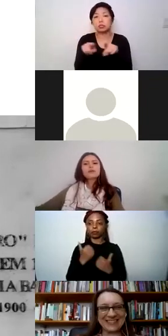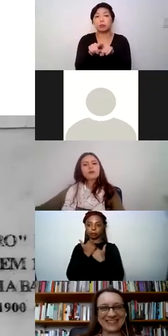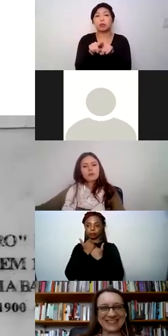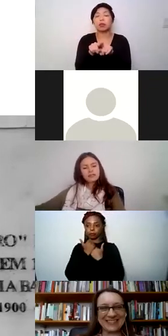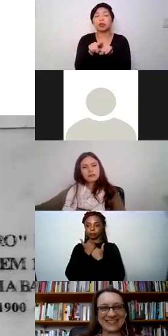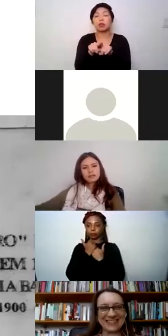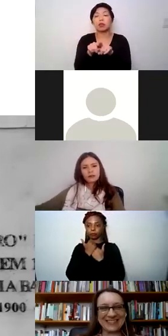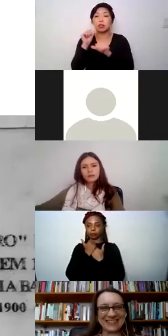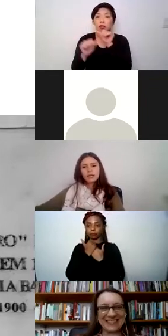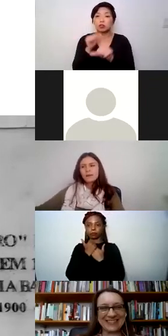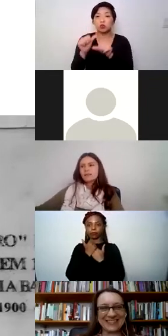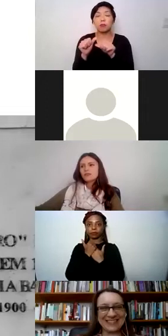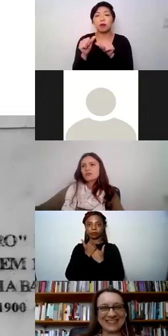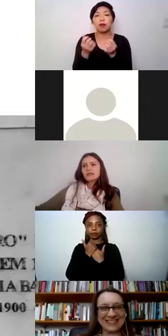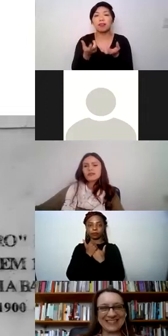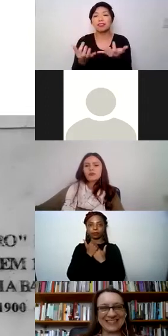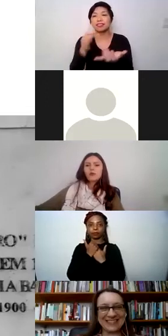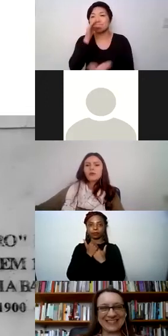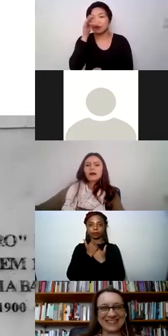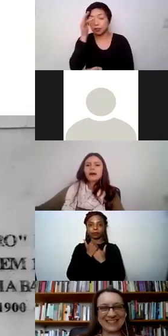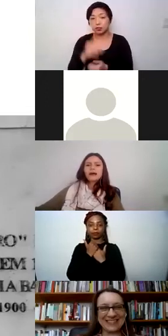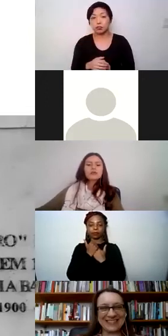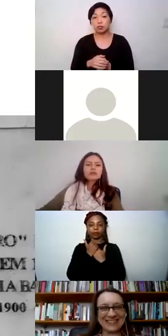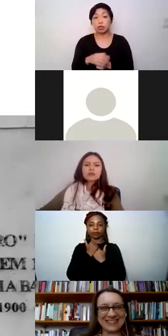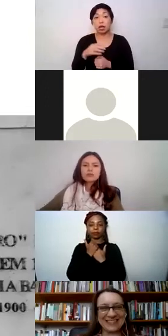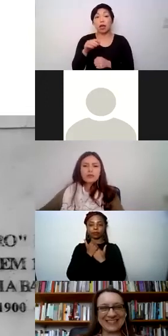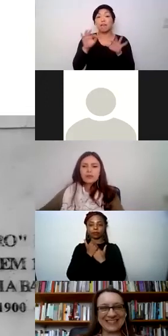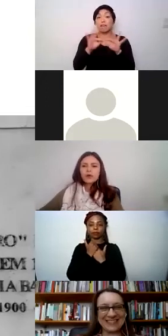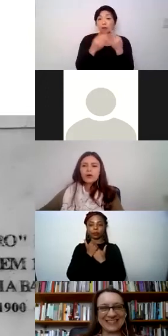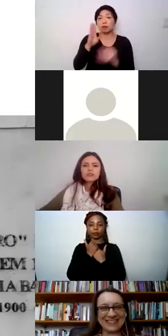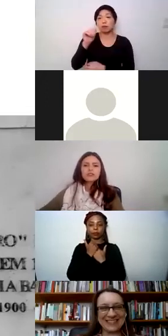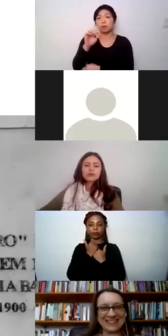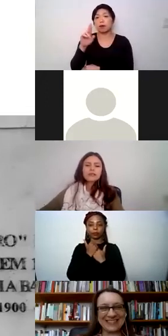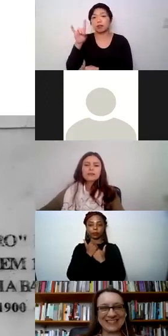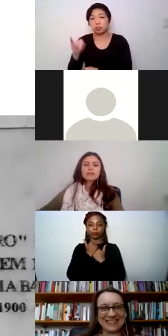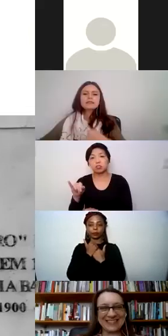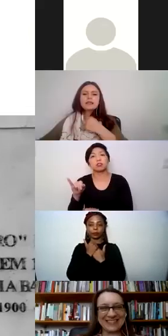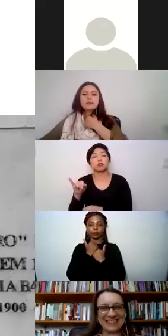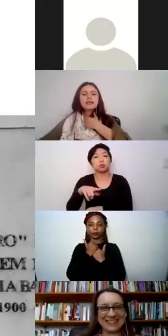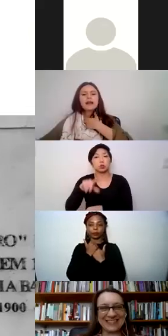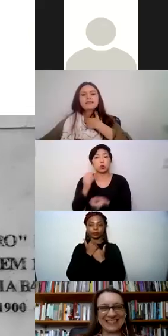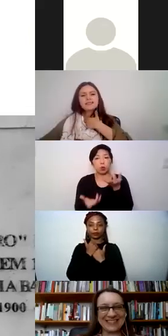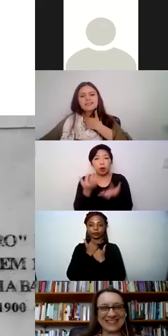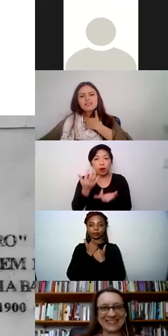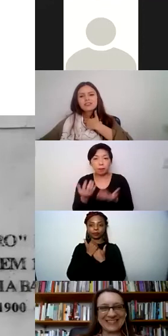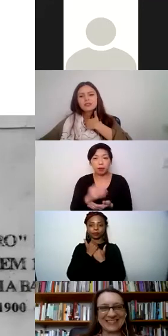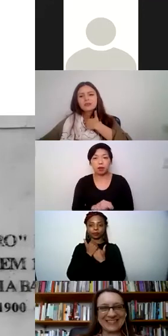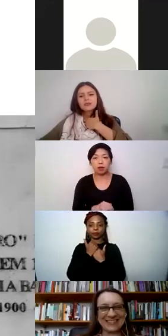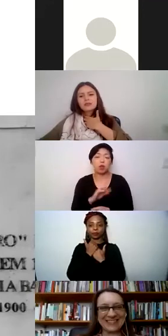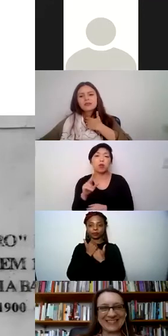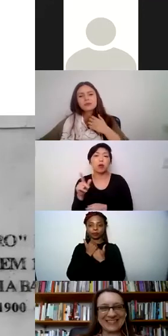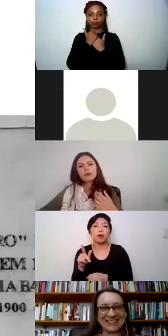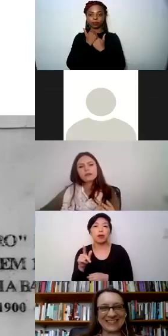optou pela cremação mas isso não significou uma recusa ao culto da morte ou da lembrança porque as cinzas de